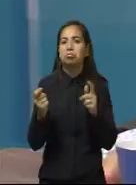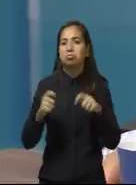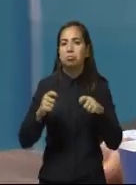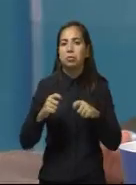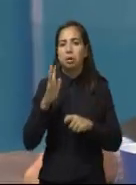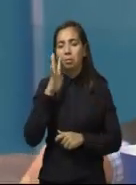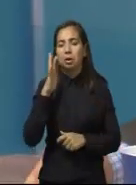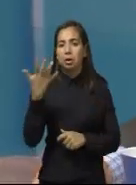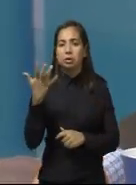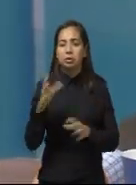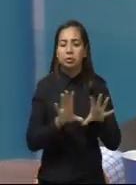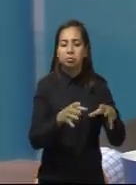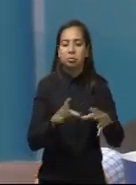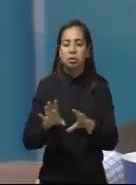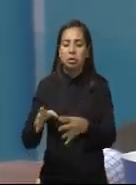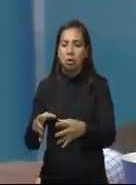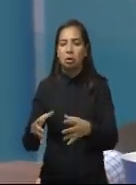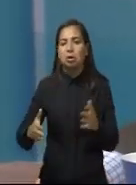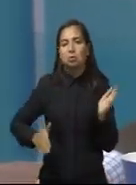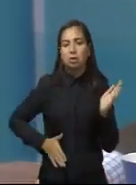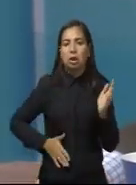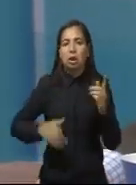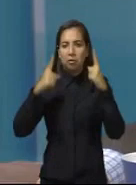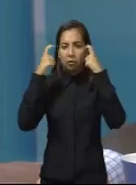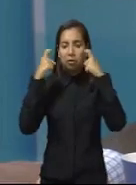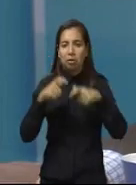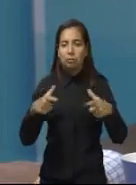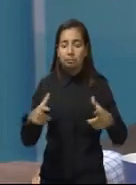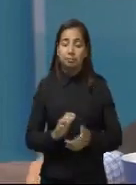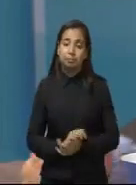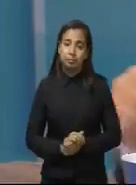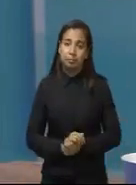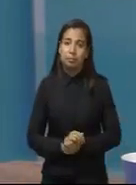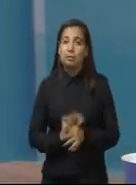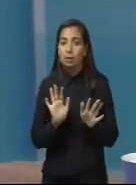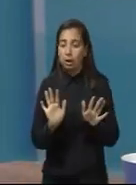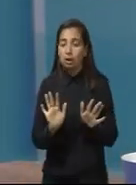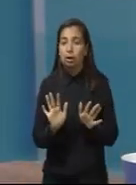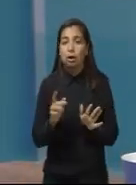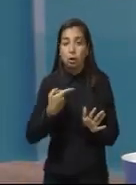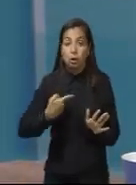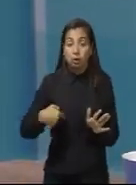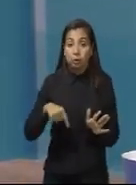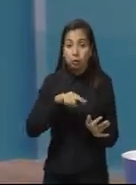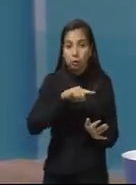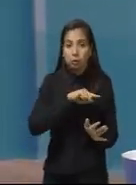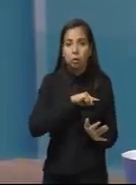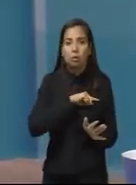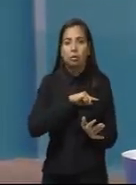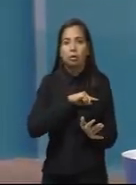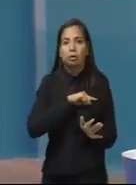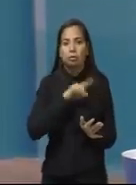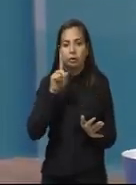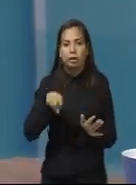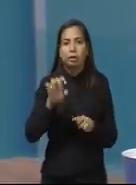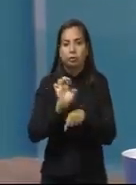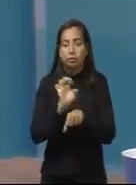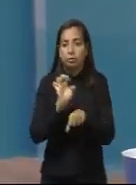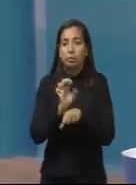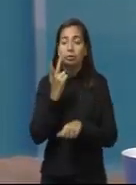a partir das tais facções? Eu acho que é significativa, né? Para nós, por exemplo, no caso do estado do